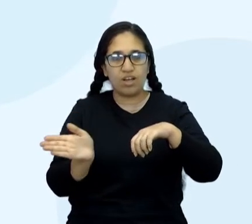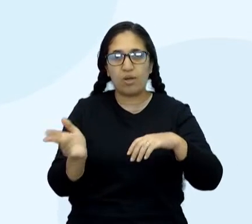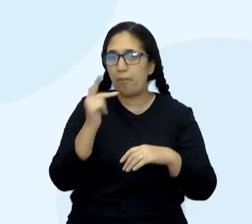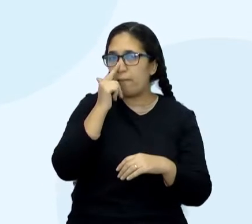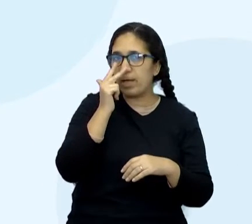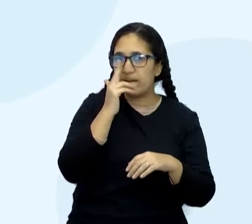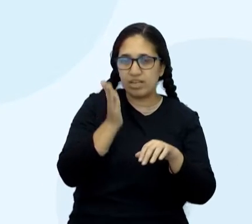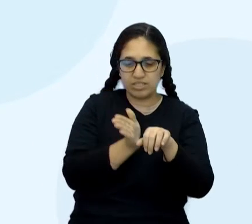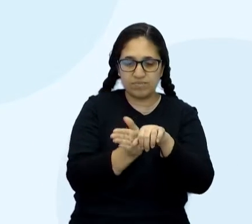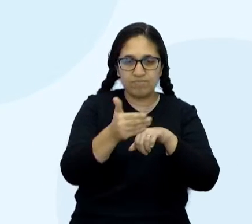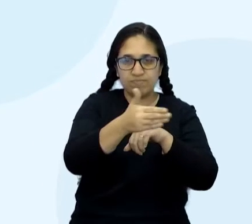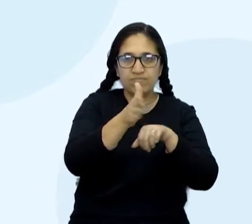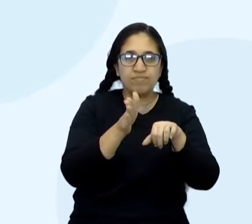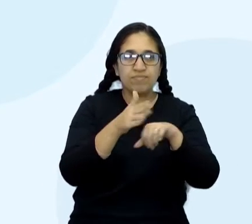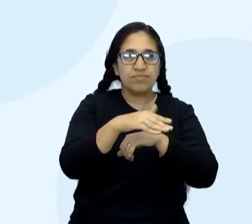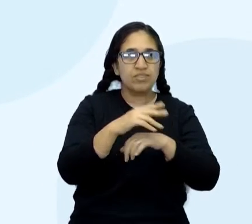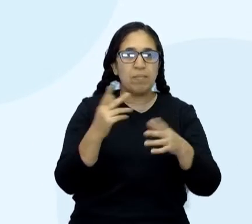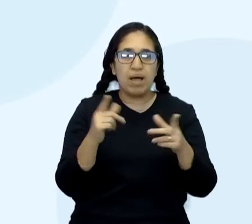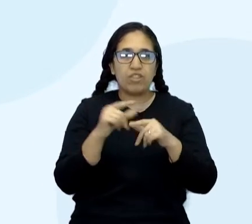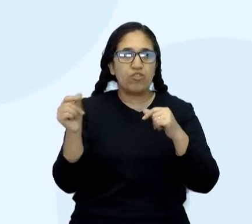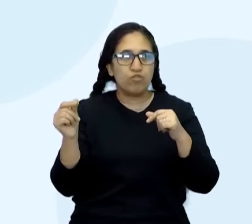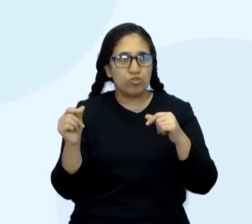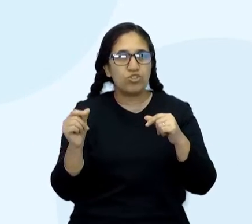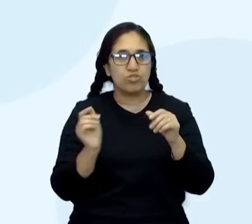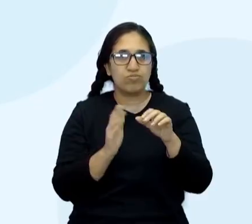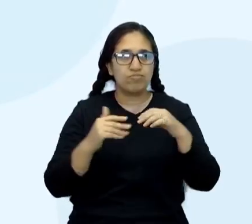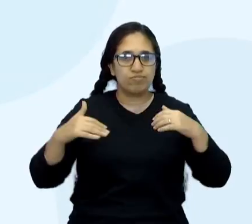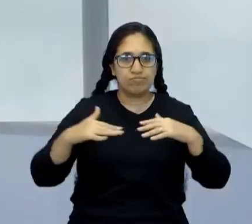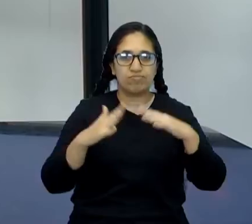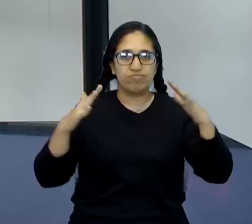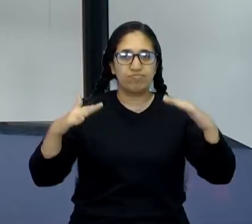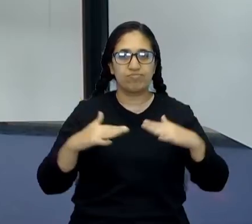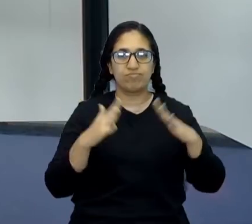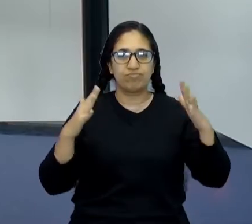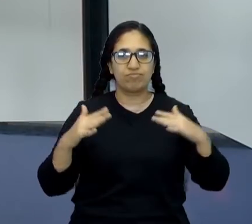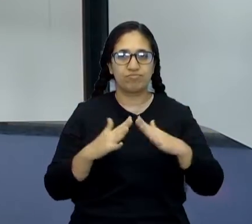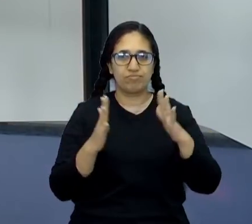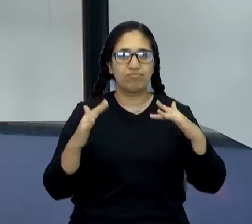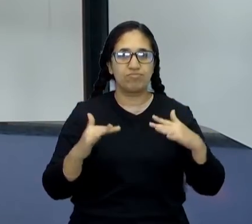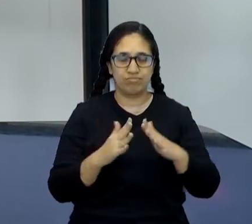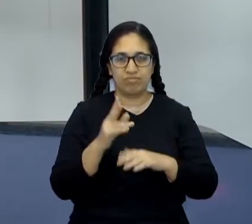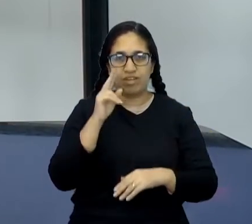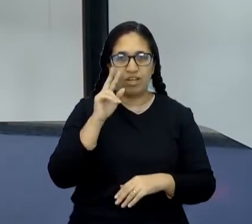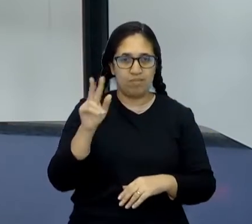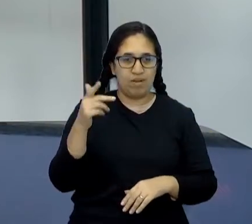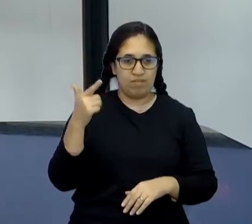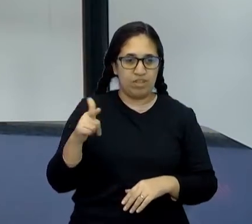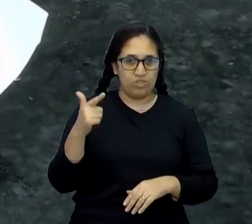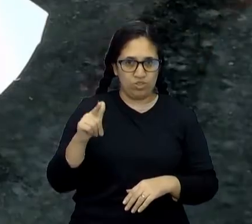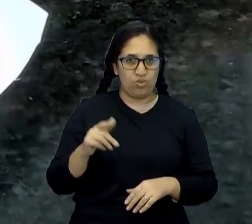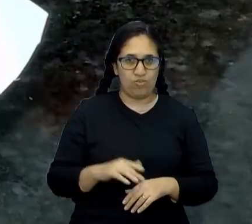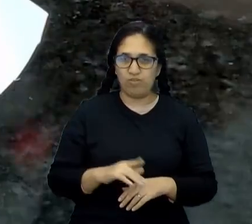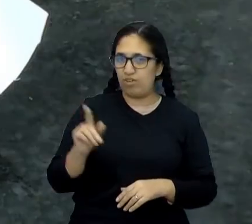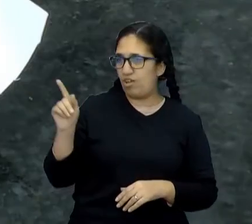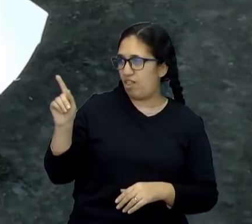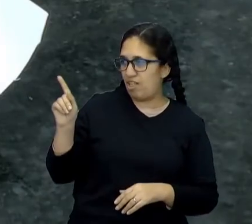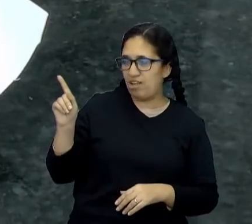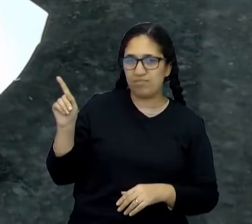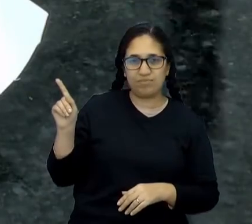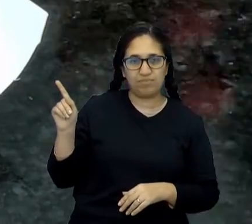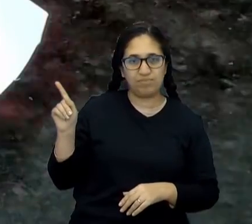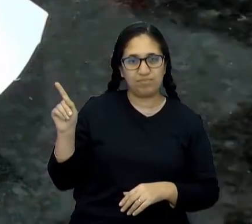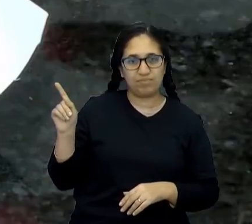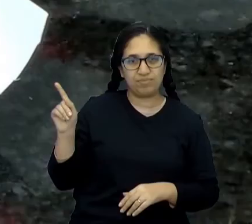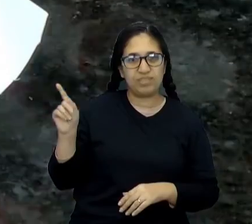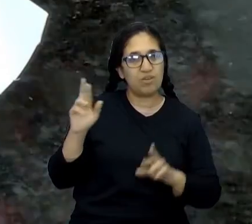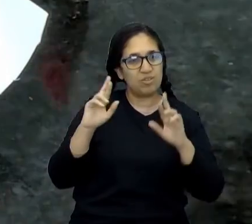esse negócio assim, batendo umas com as outras, o que dá para ver de novo aqui no nosso experimento, ó. De novo, olha lá.